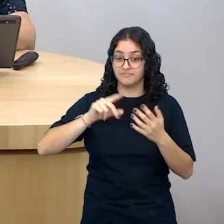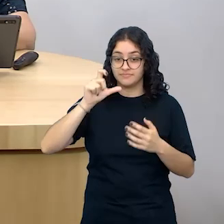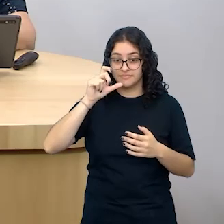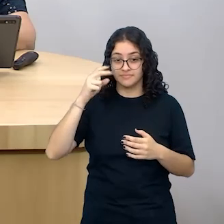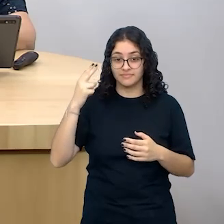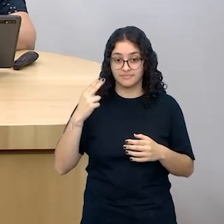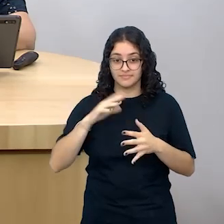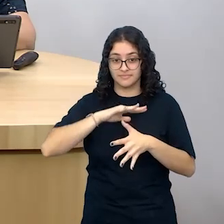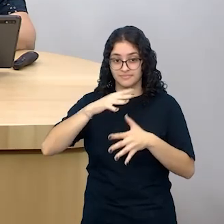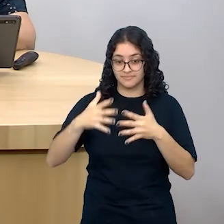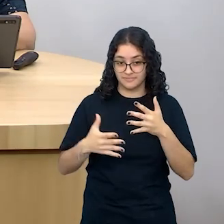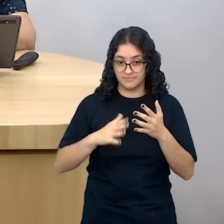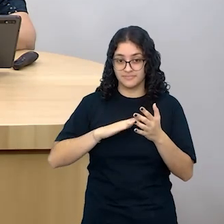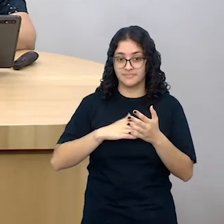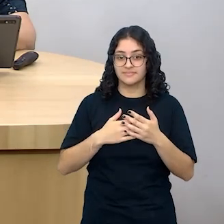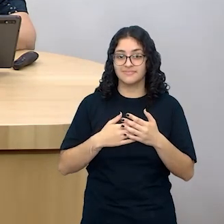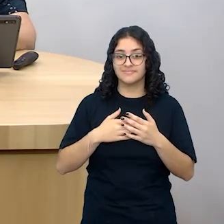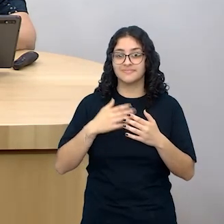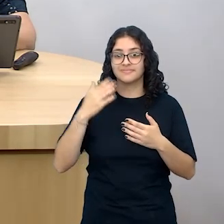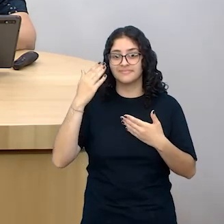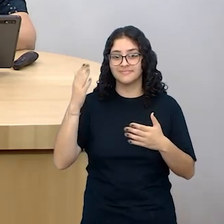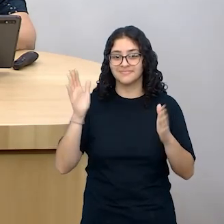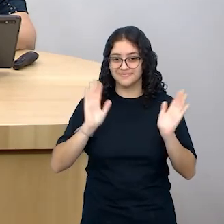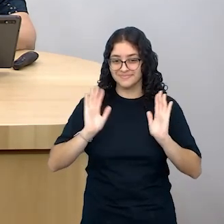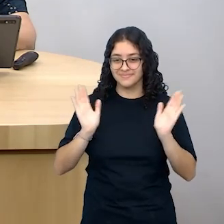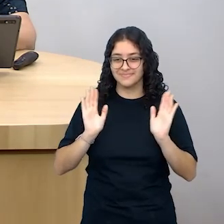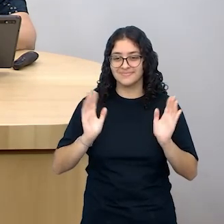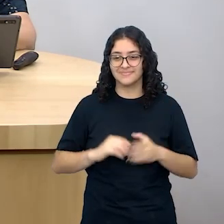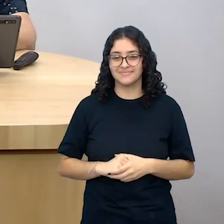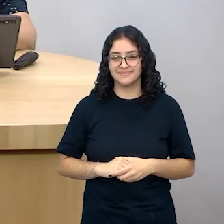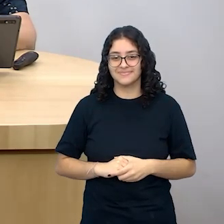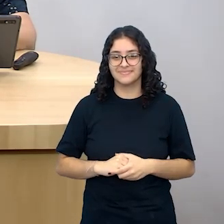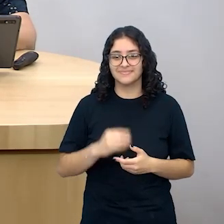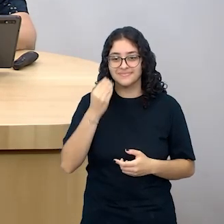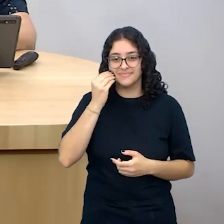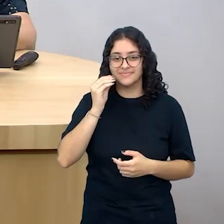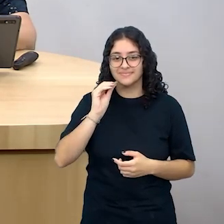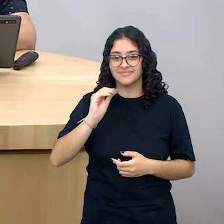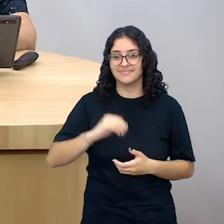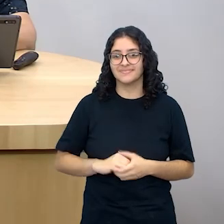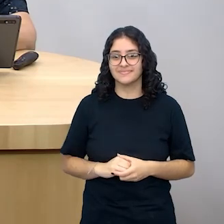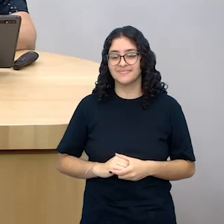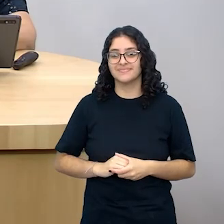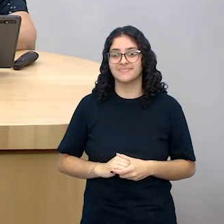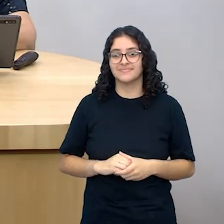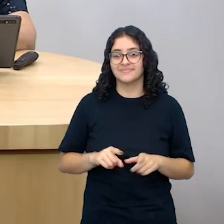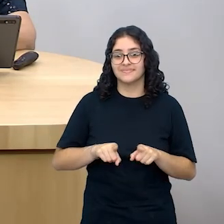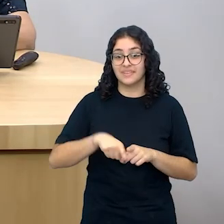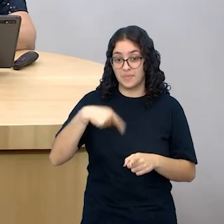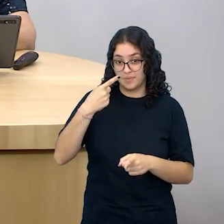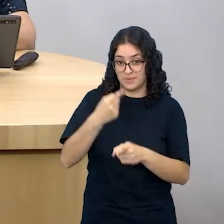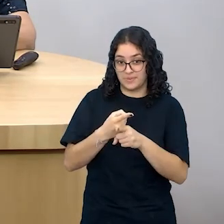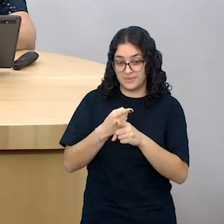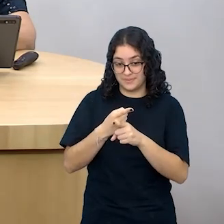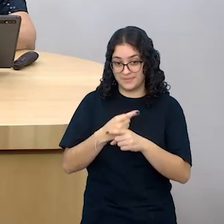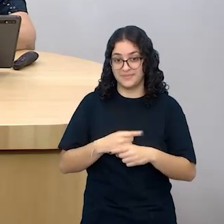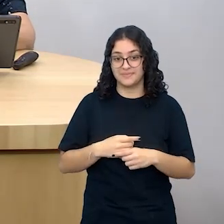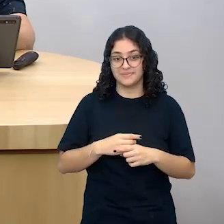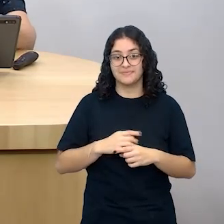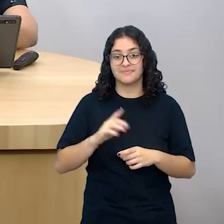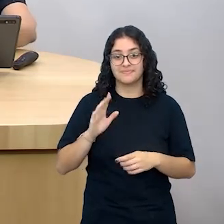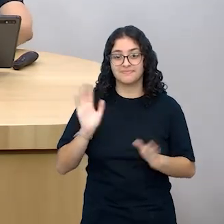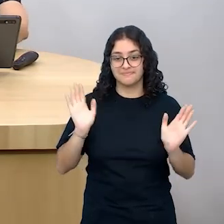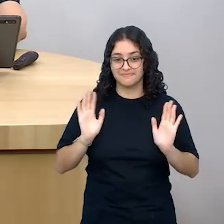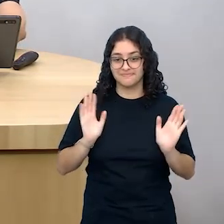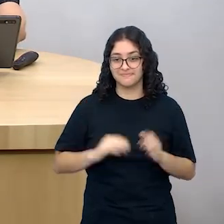a Natália. Muito obrigada, Natália. Um beijo. Professora, então, até a próxima. Até a próxima.